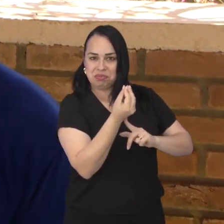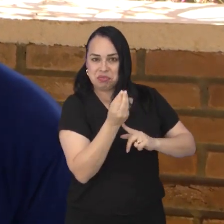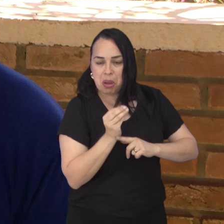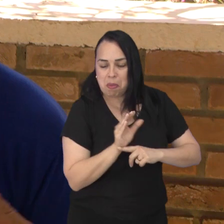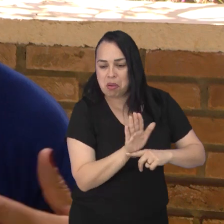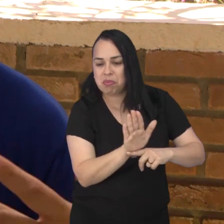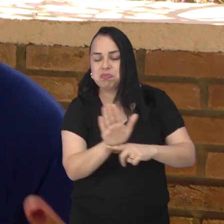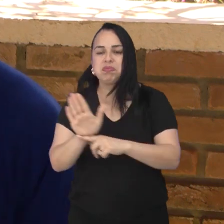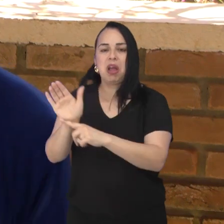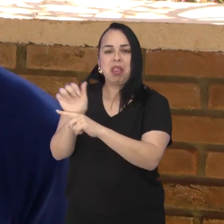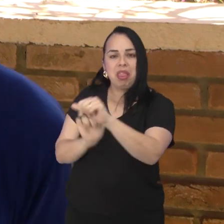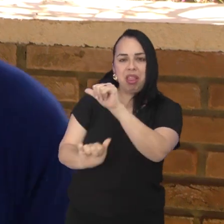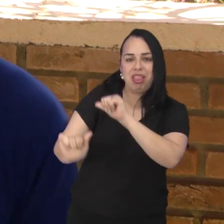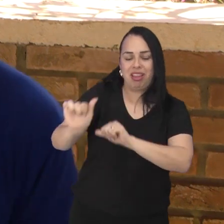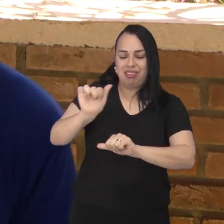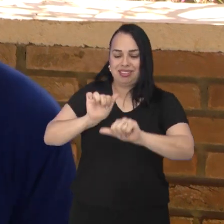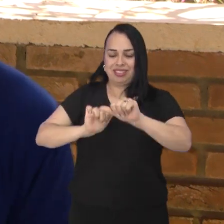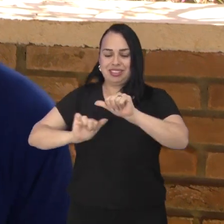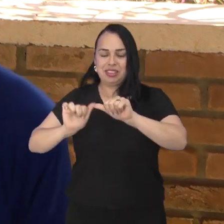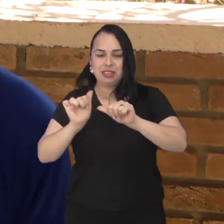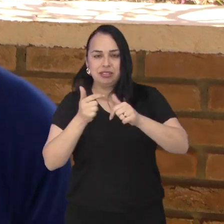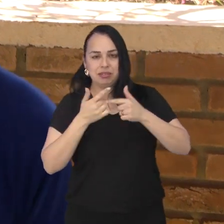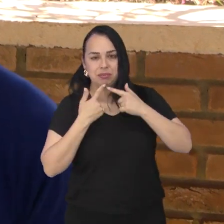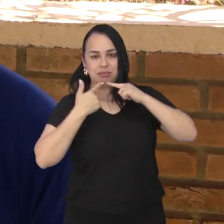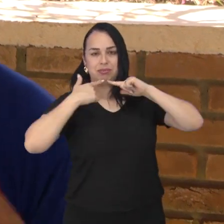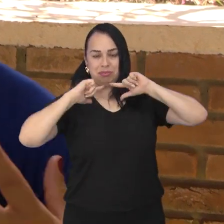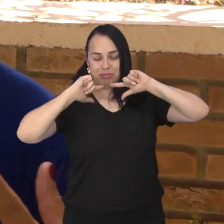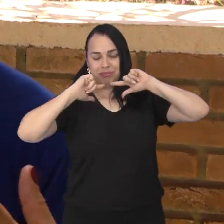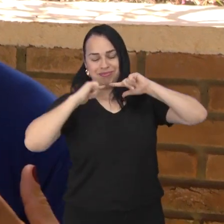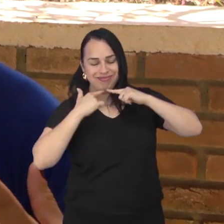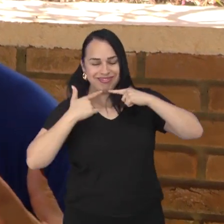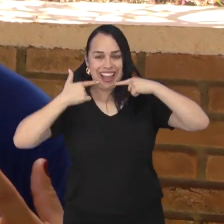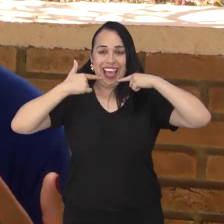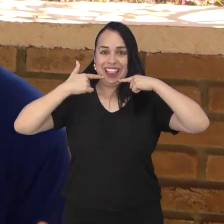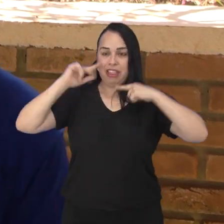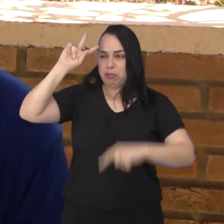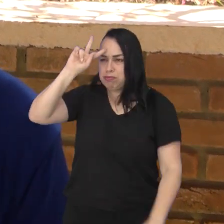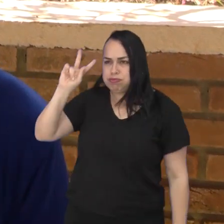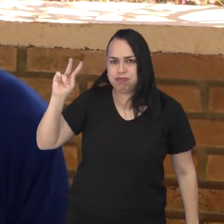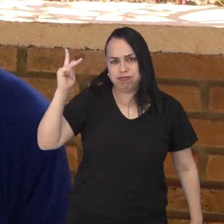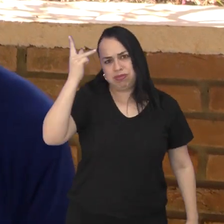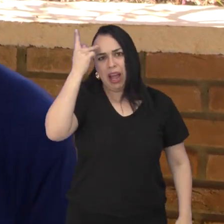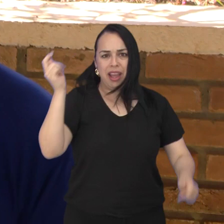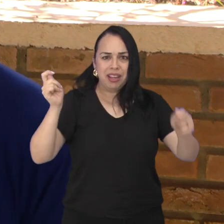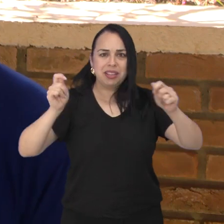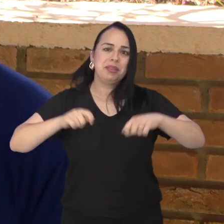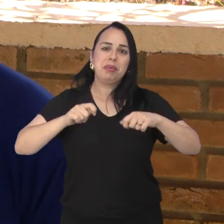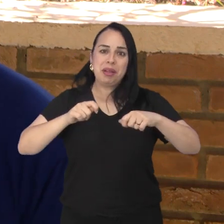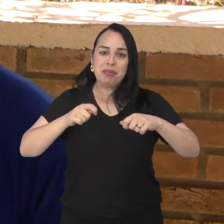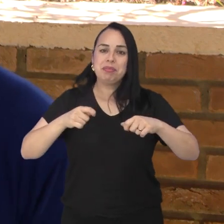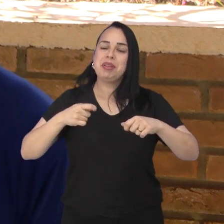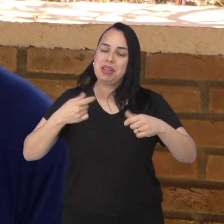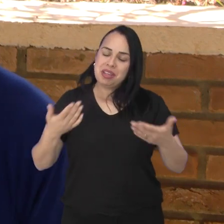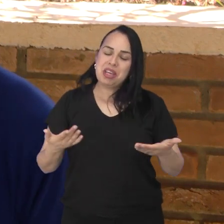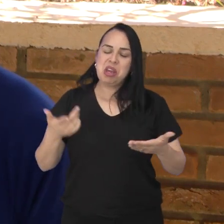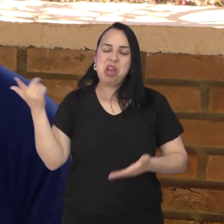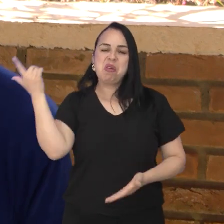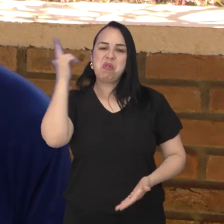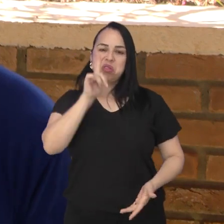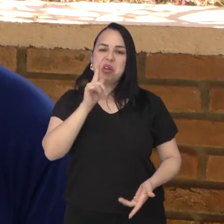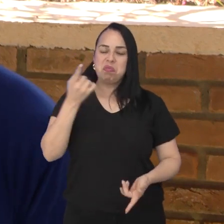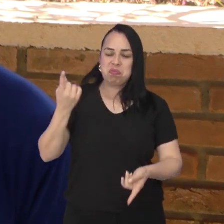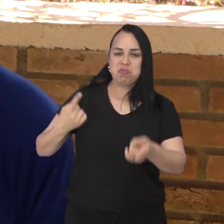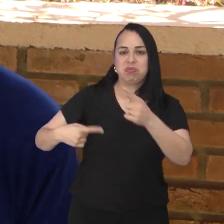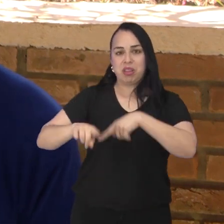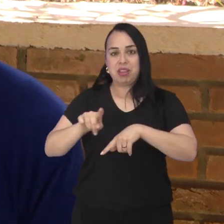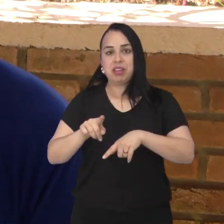pessoas podem transformar o seu humor, transformar o seu pensamento, encontrar caminhos, né?